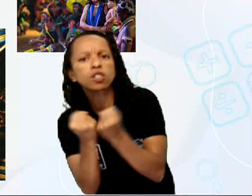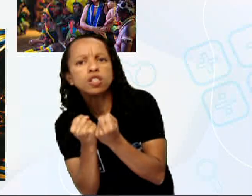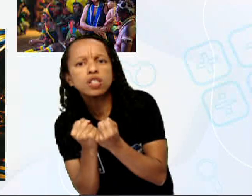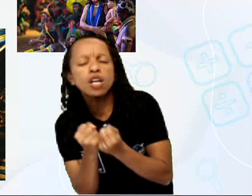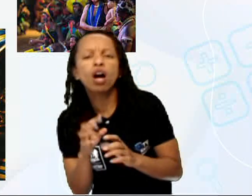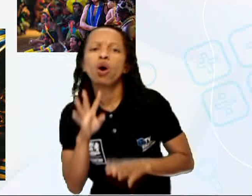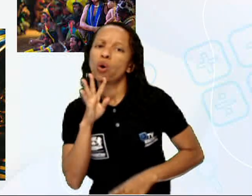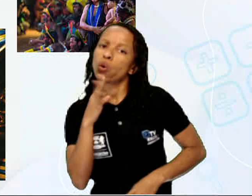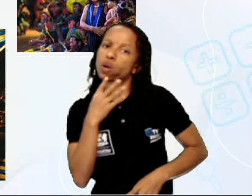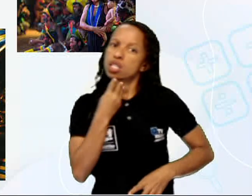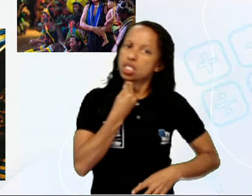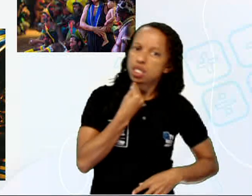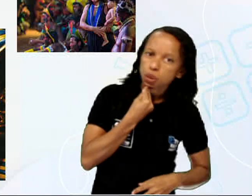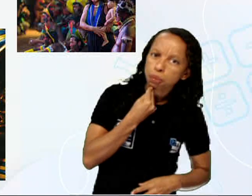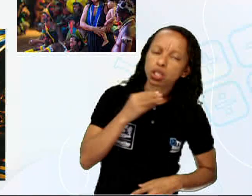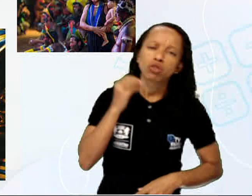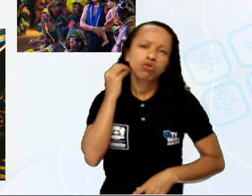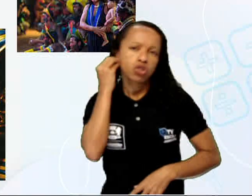experiências,